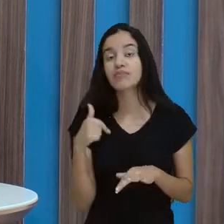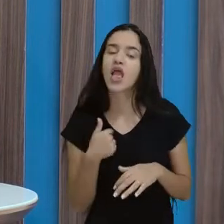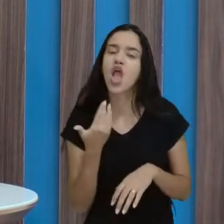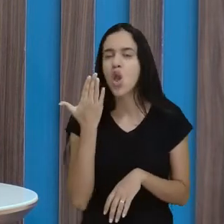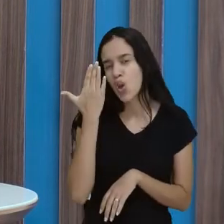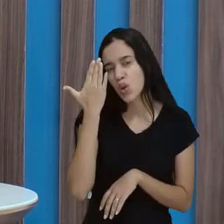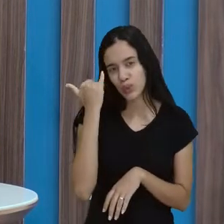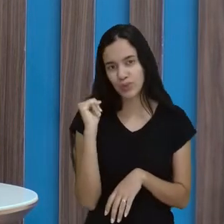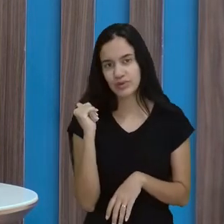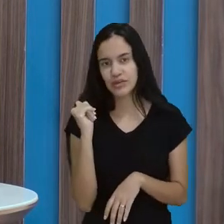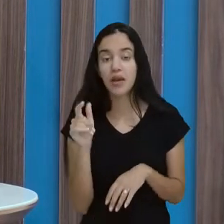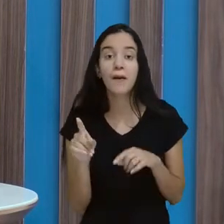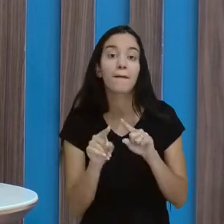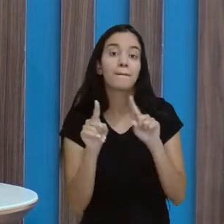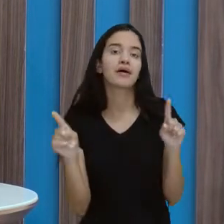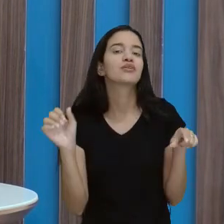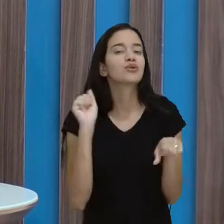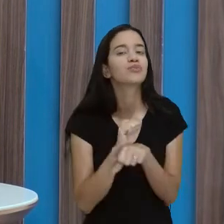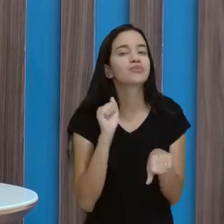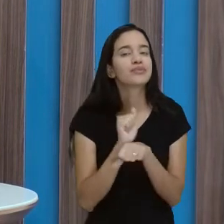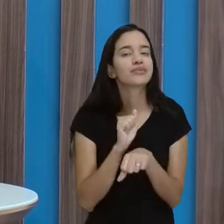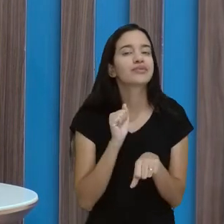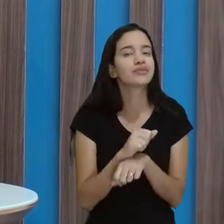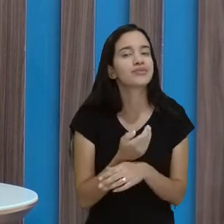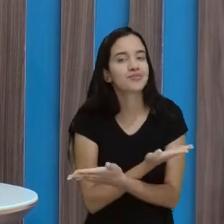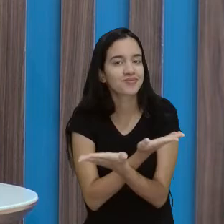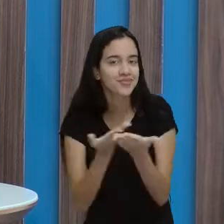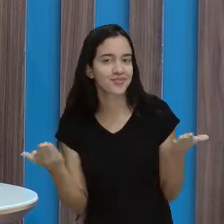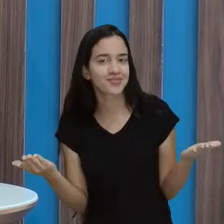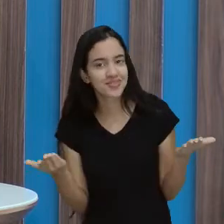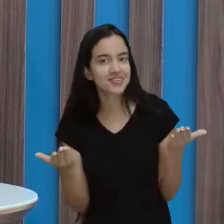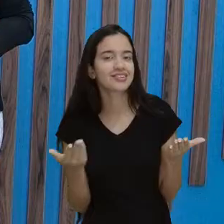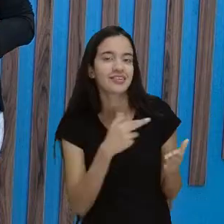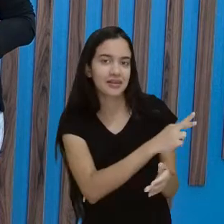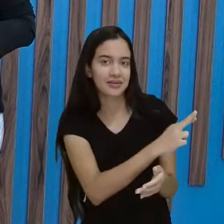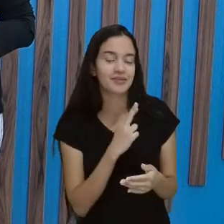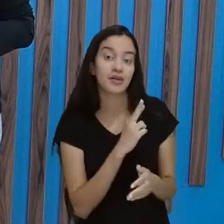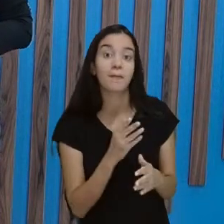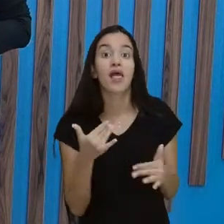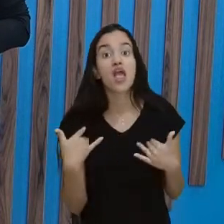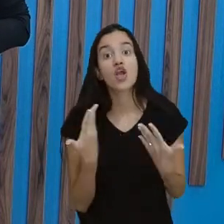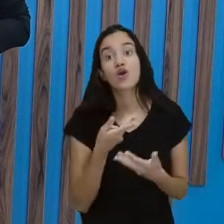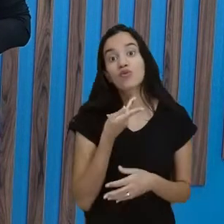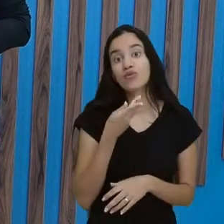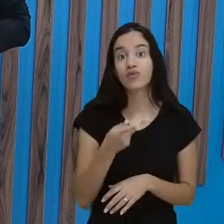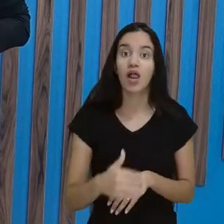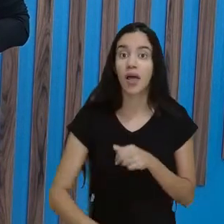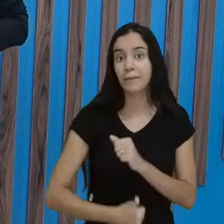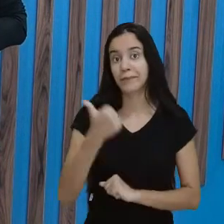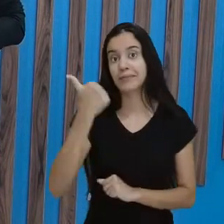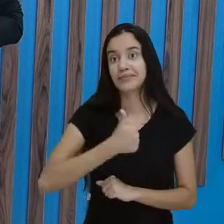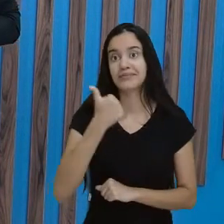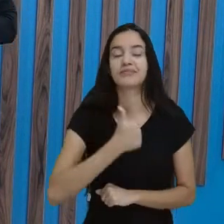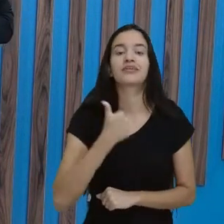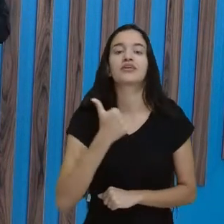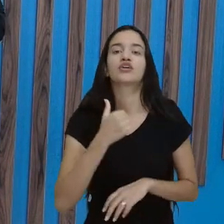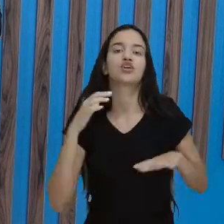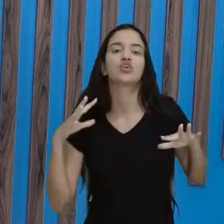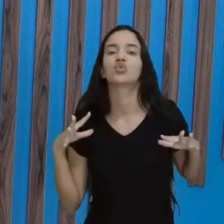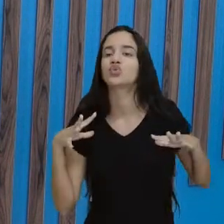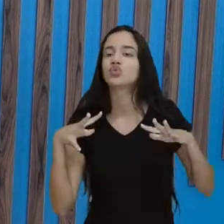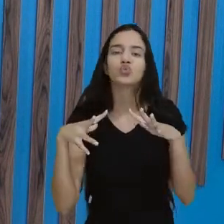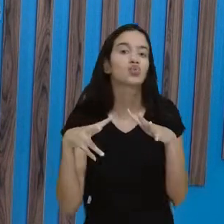já sei daqui, né? Mas eu tô aguardando vocês dizerem aí. Pois é. Olha só, vou falar a primeira, tá?